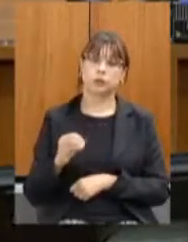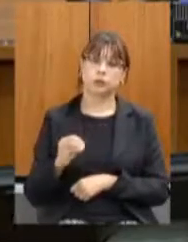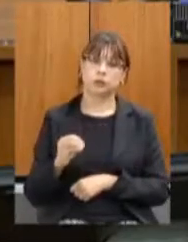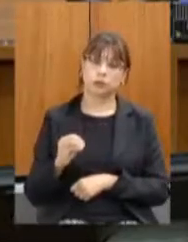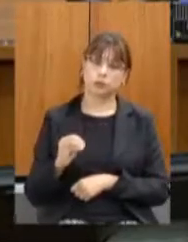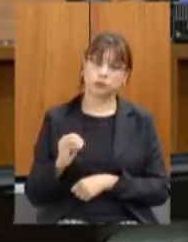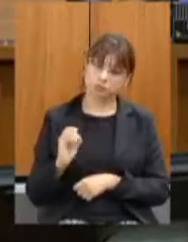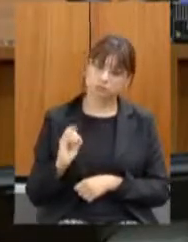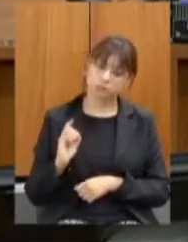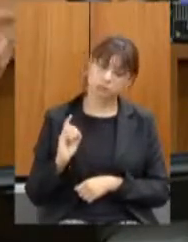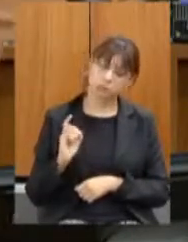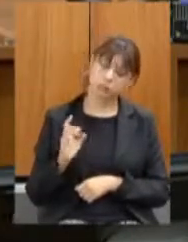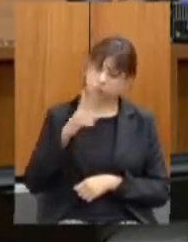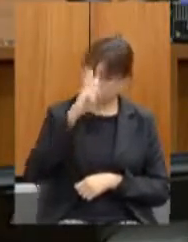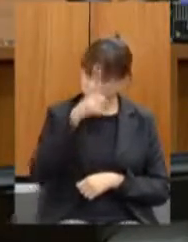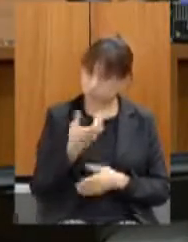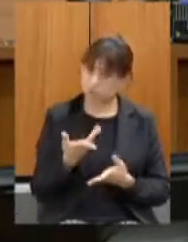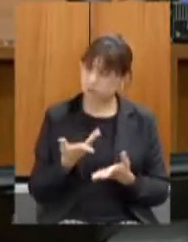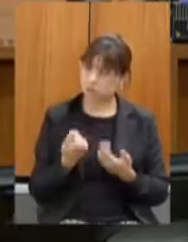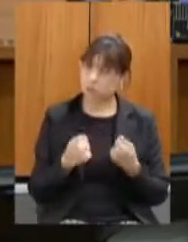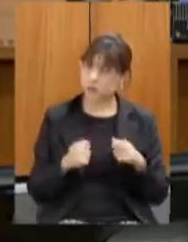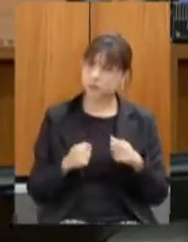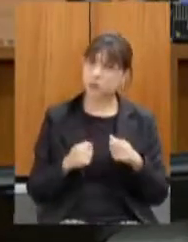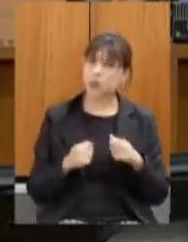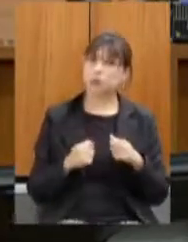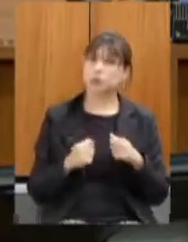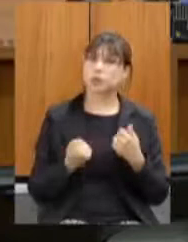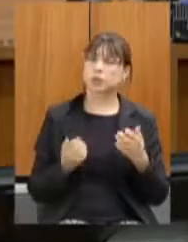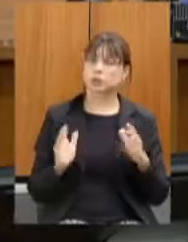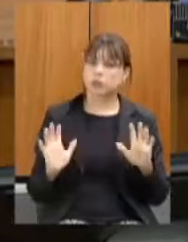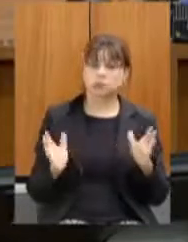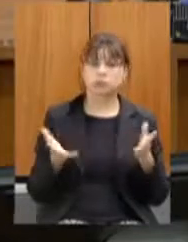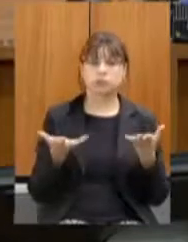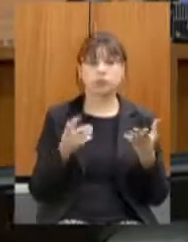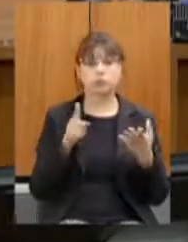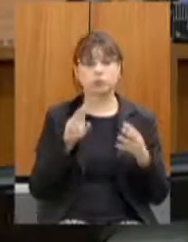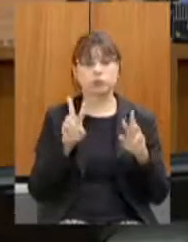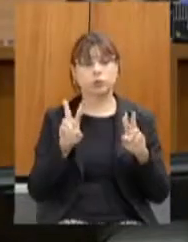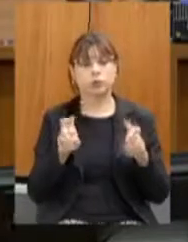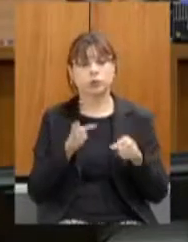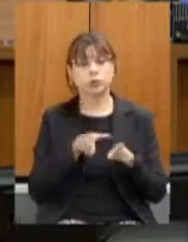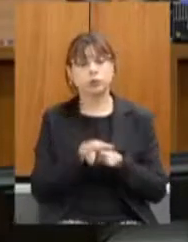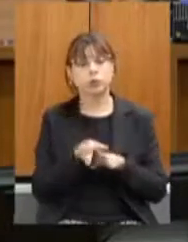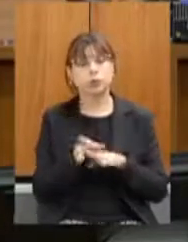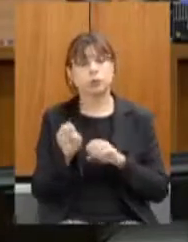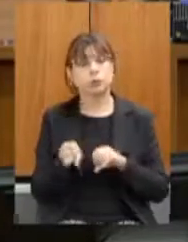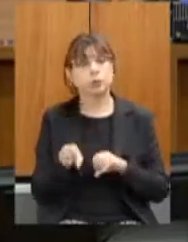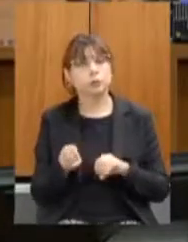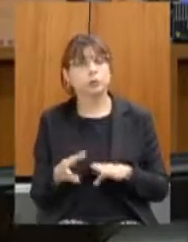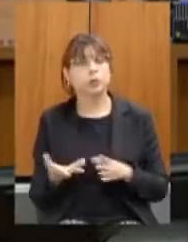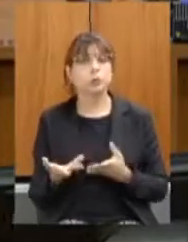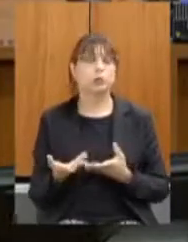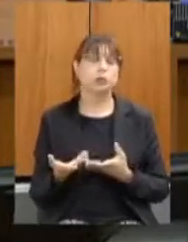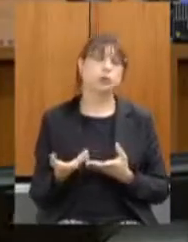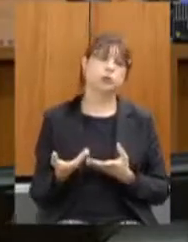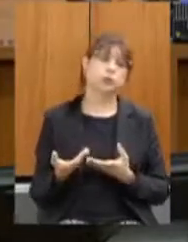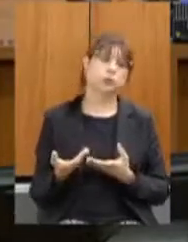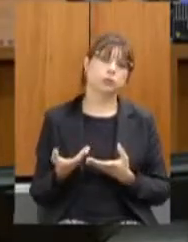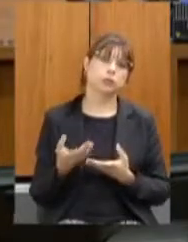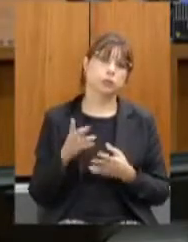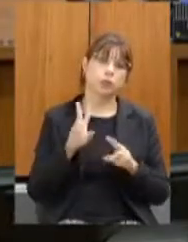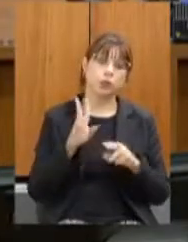uma campanha educativa sobre o descarte correto das máscaras equipamentos